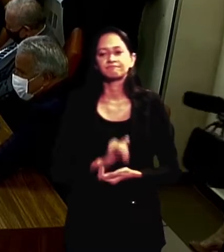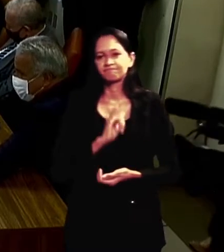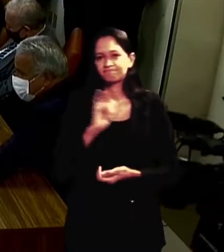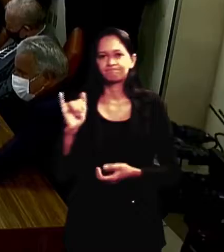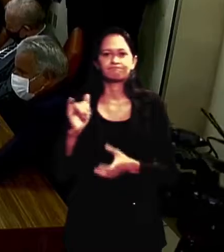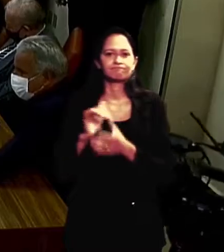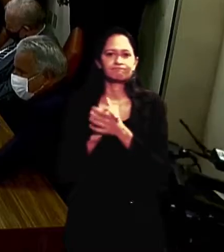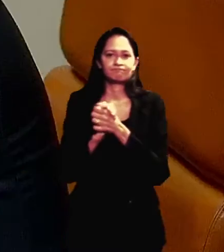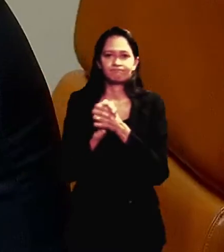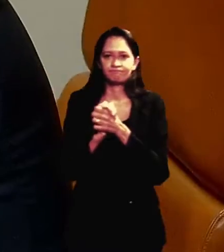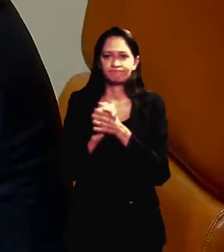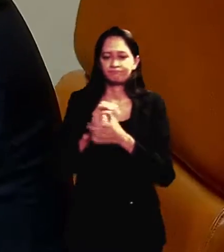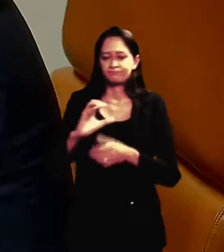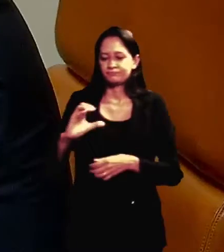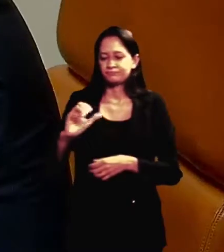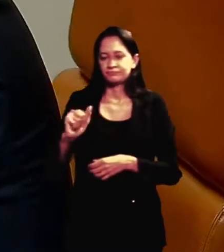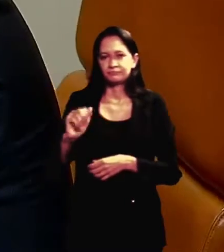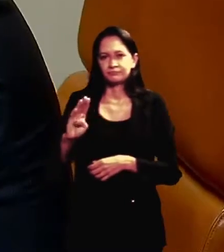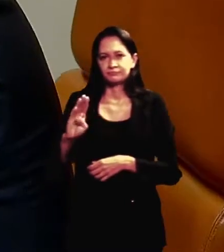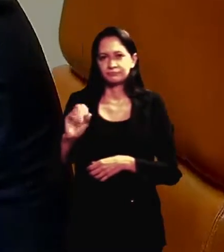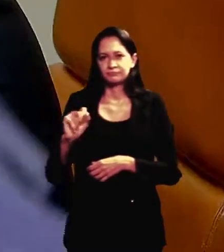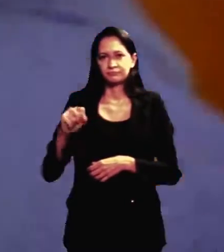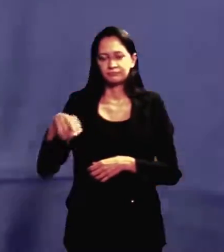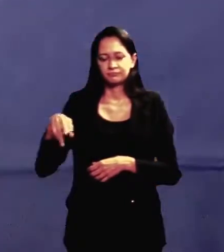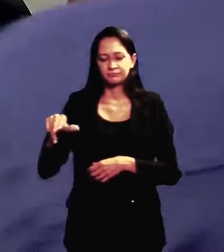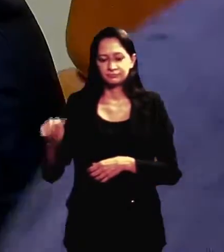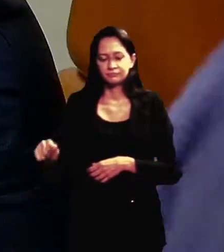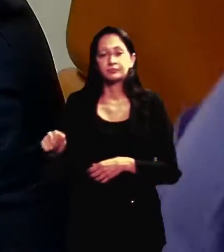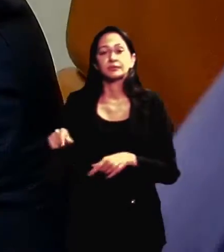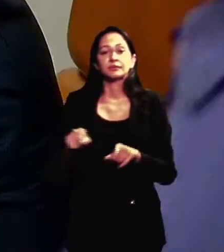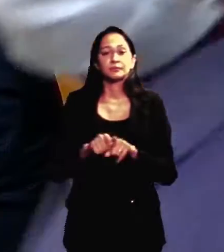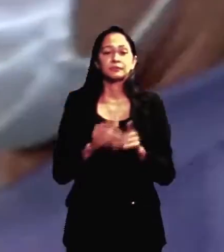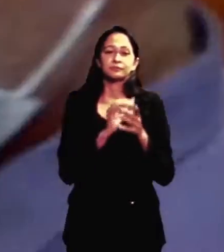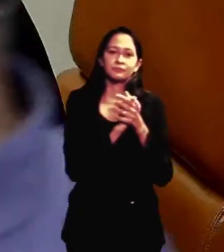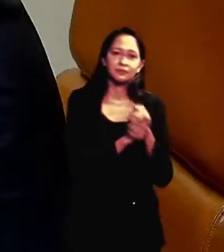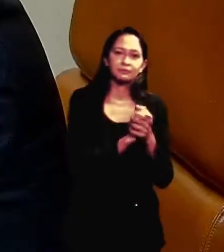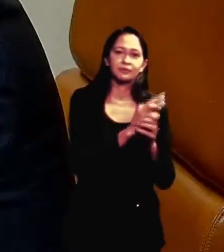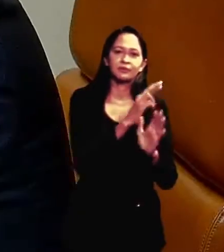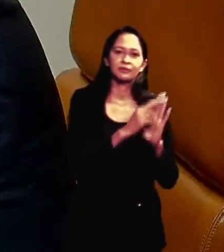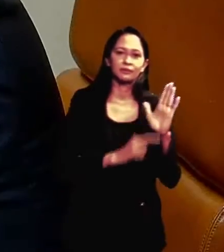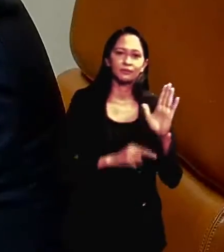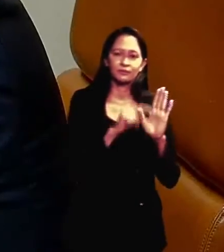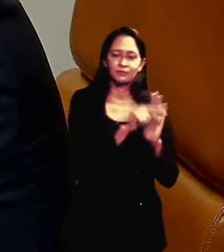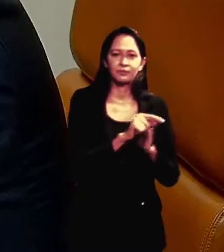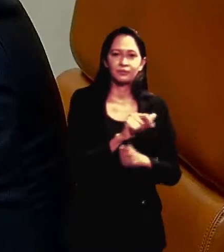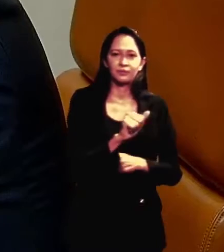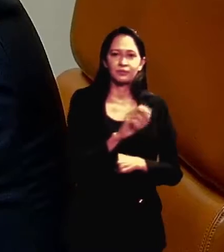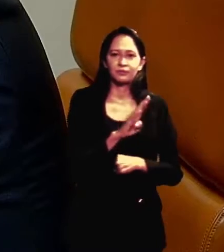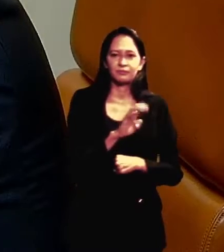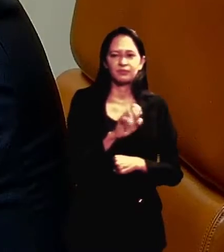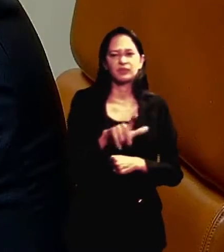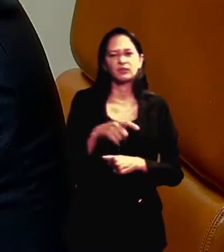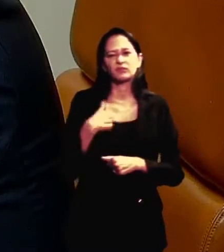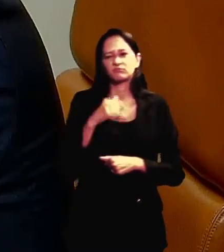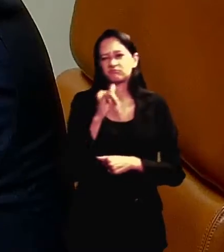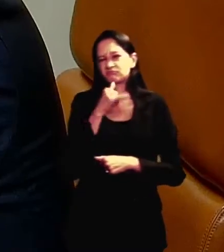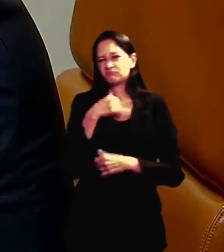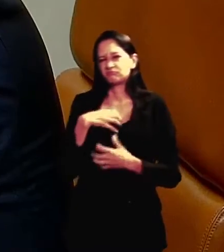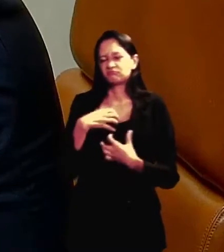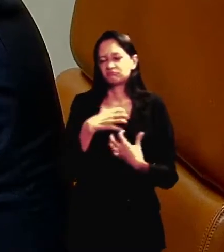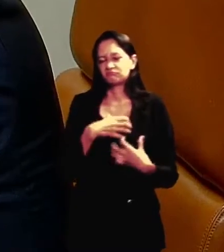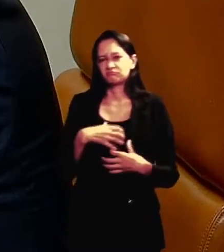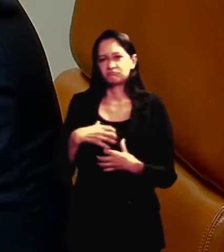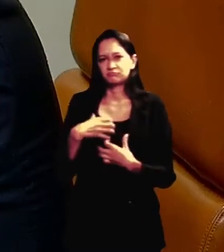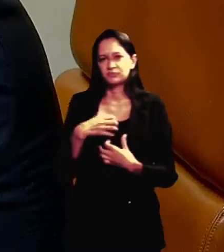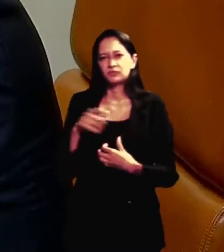Cabo Sena, pelo projeto, tá? Parabéns ao relator, o Abel. Mas eu estou meio chateado, você sabe, né? Você tem lá